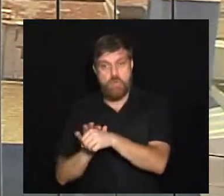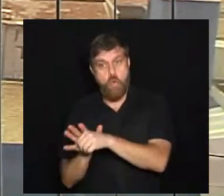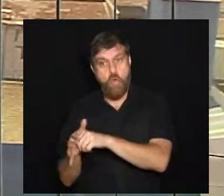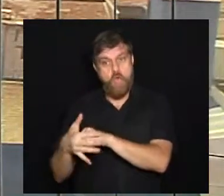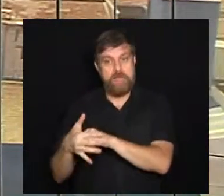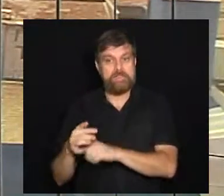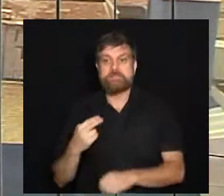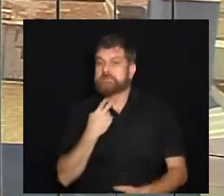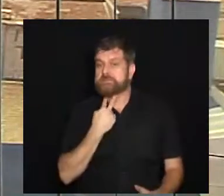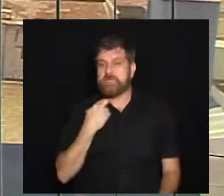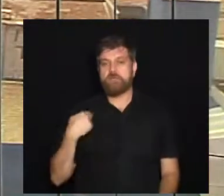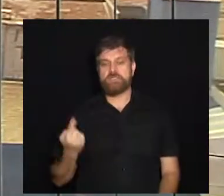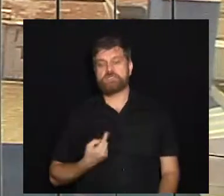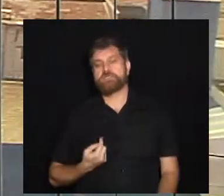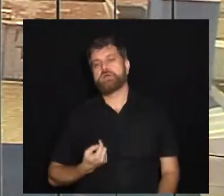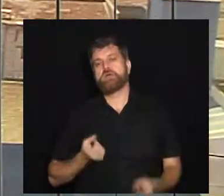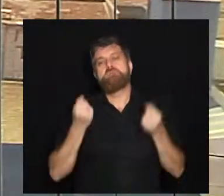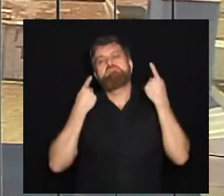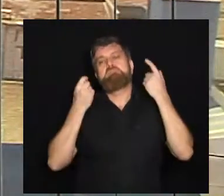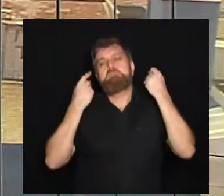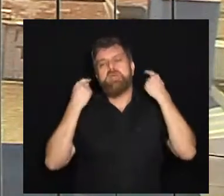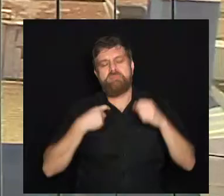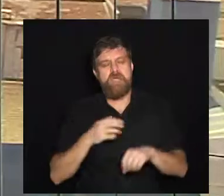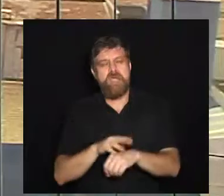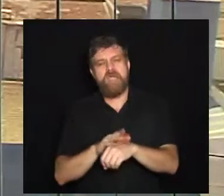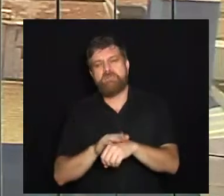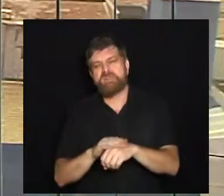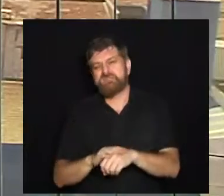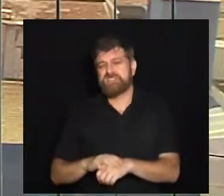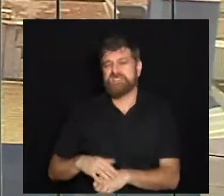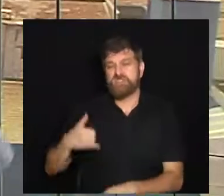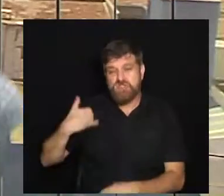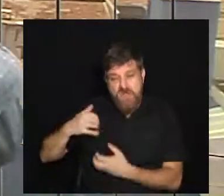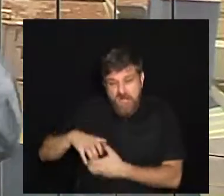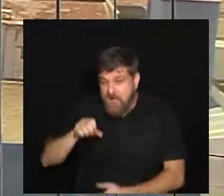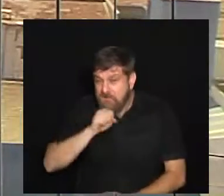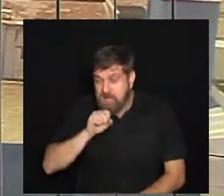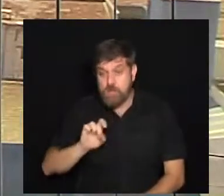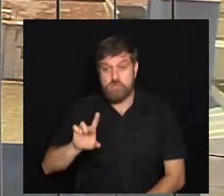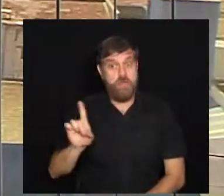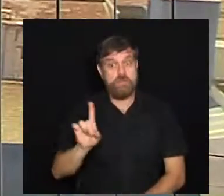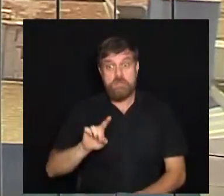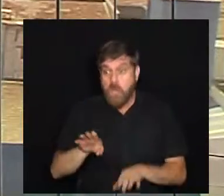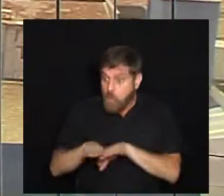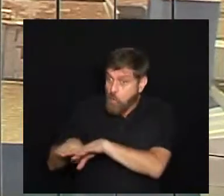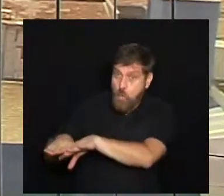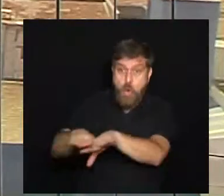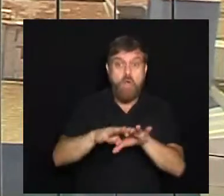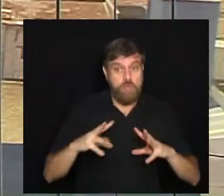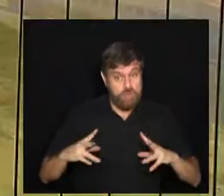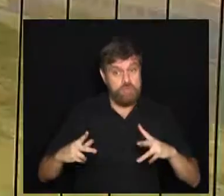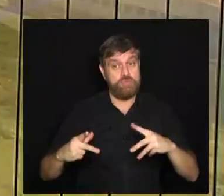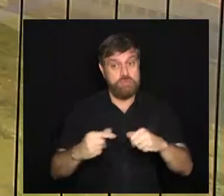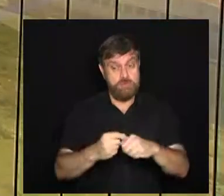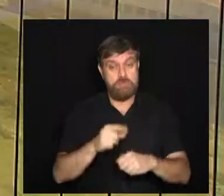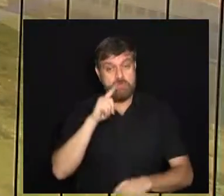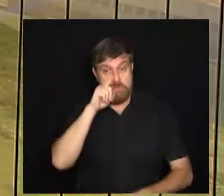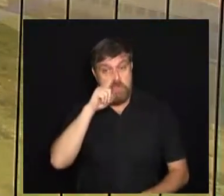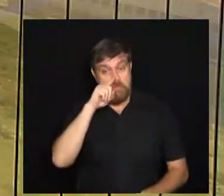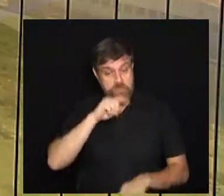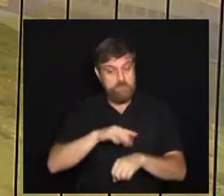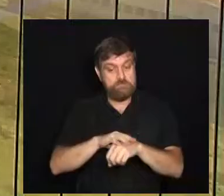situação que a gente possa sobre hipótese alguma tratar com uma doença dos velhos ou dos doença é uma doença de todo mundo tá certo então quem